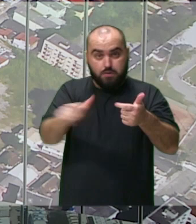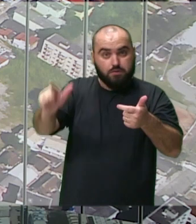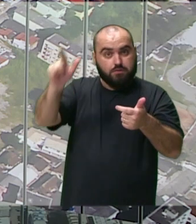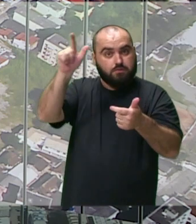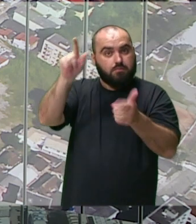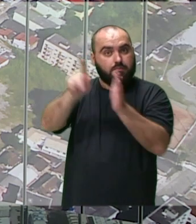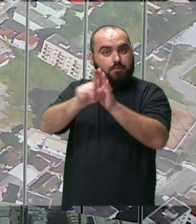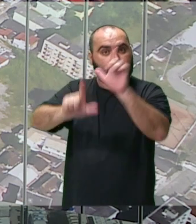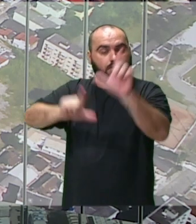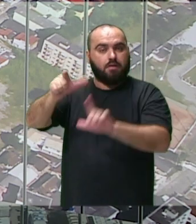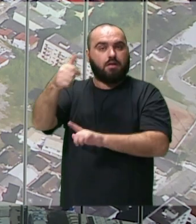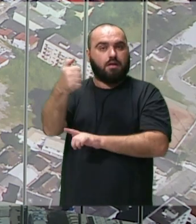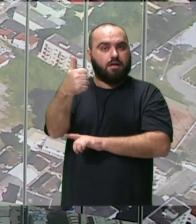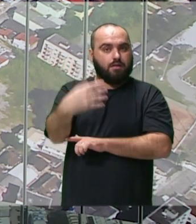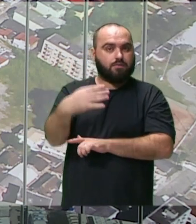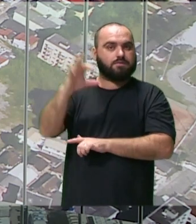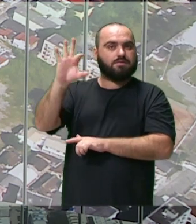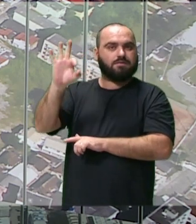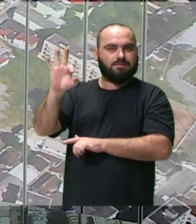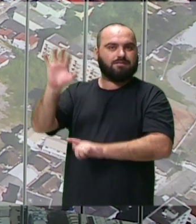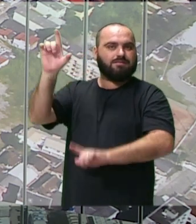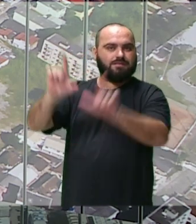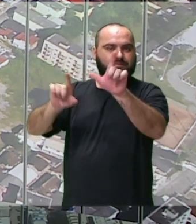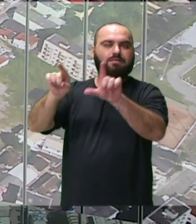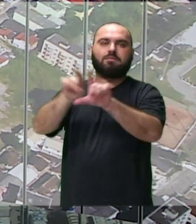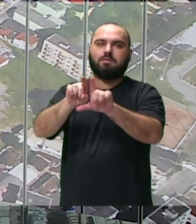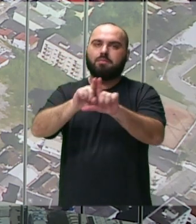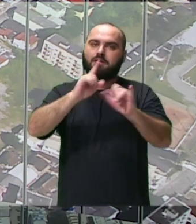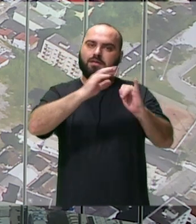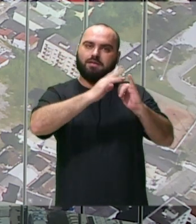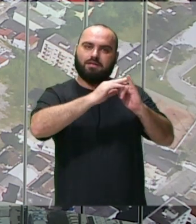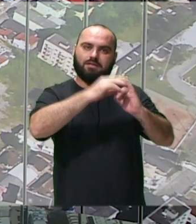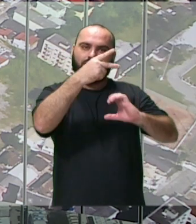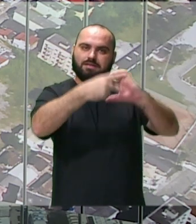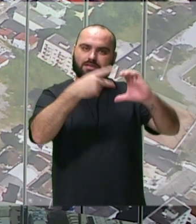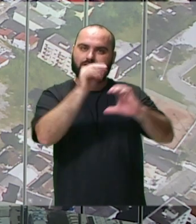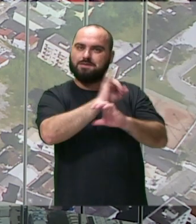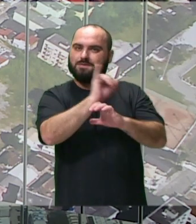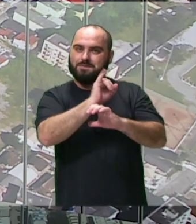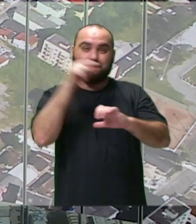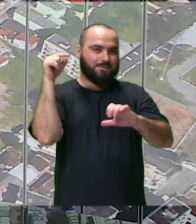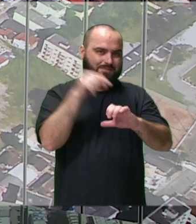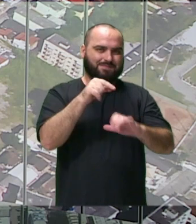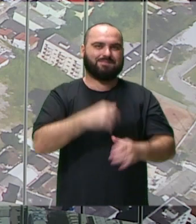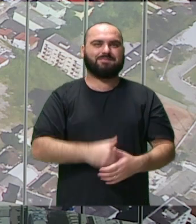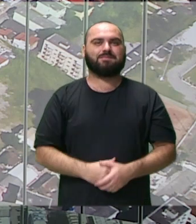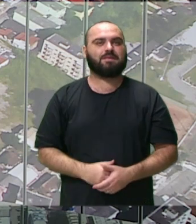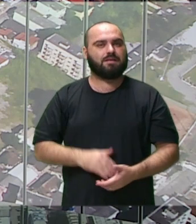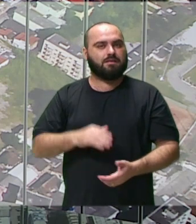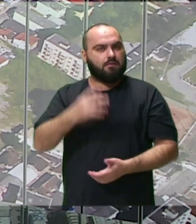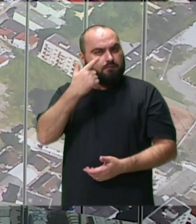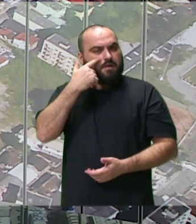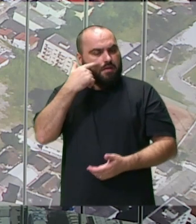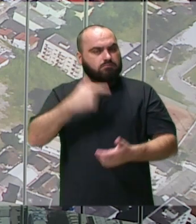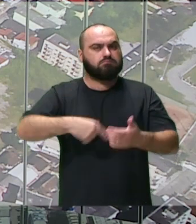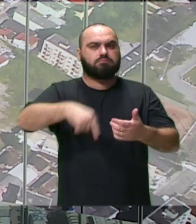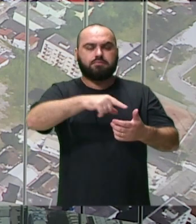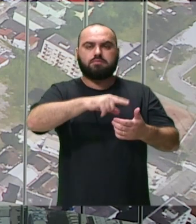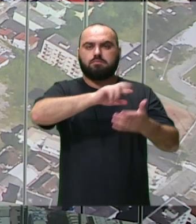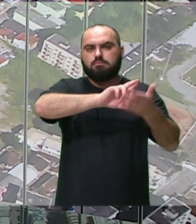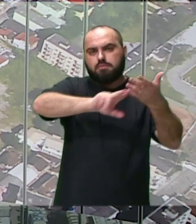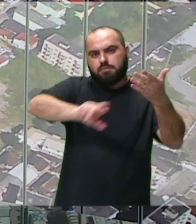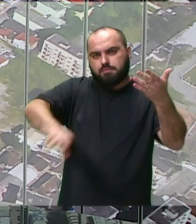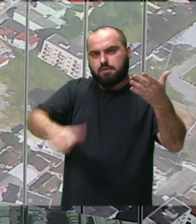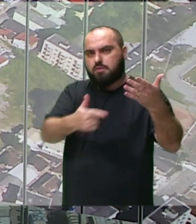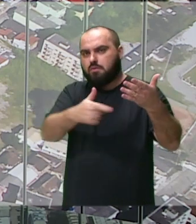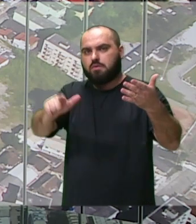programas no canal 14 da Claro TV e no canal da Câmara de Vereadores de Itajaí no YouTube. Acompanhe também as outras